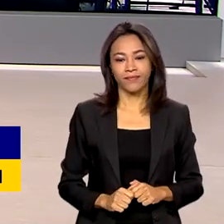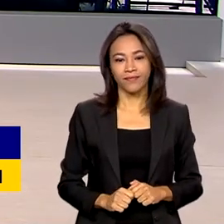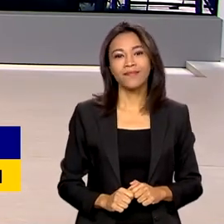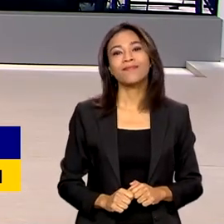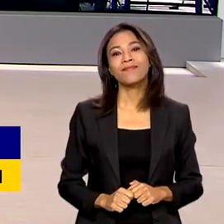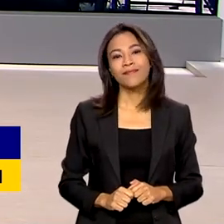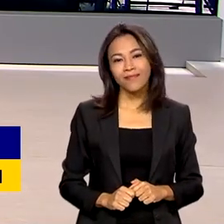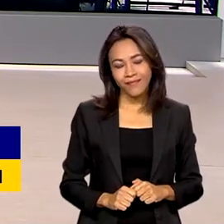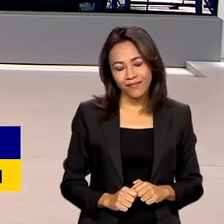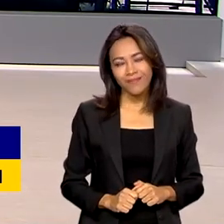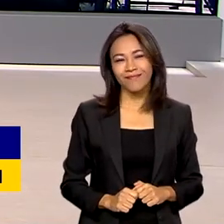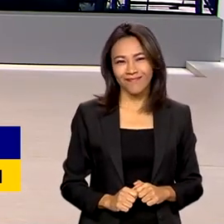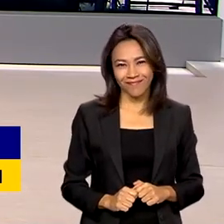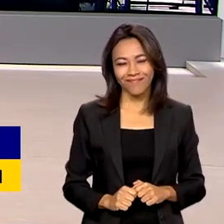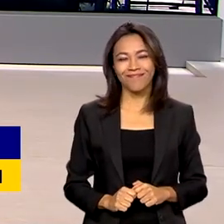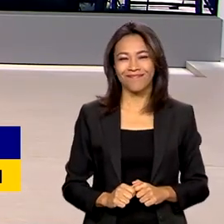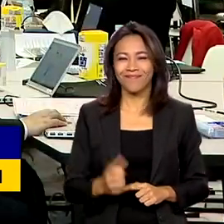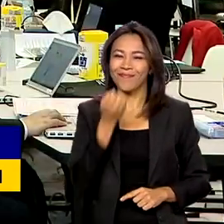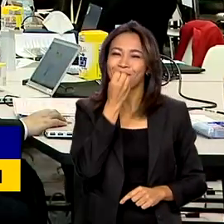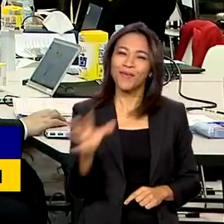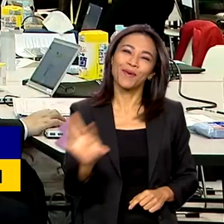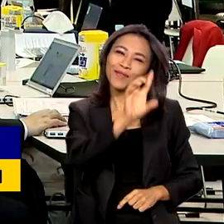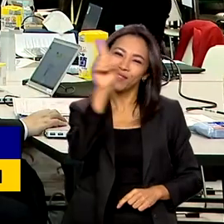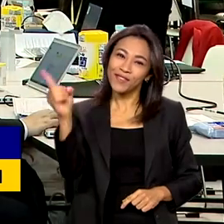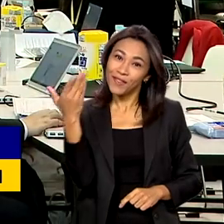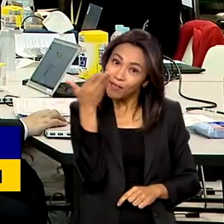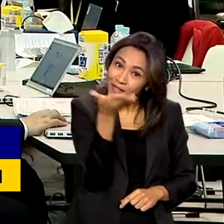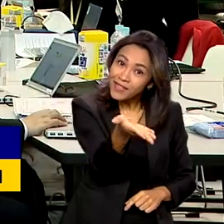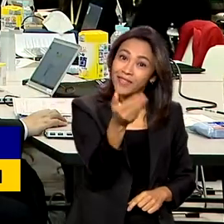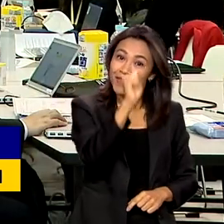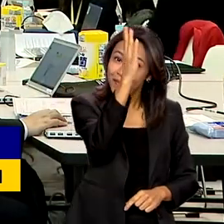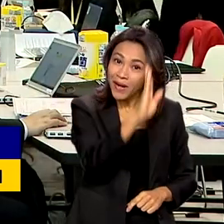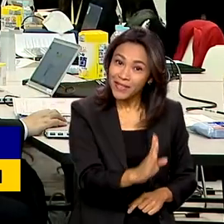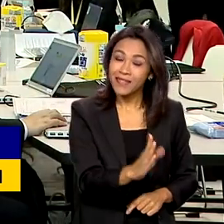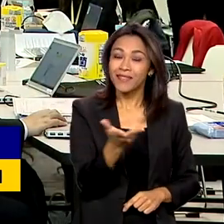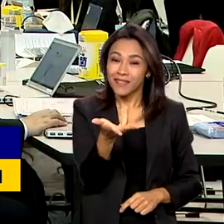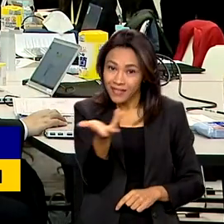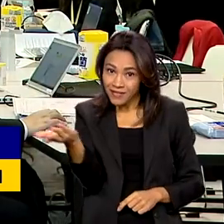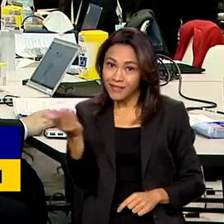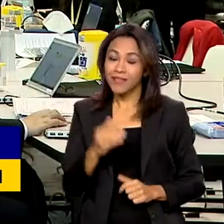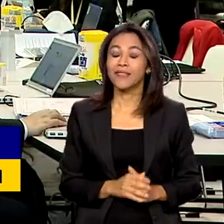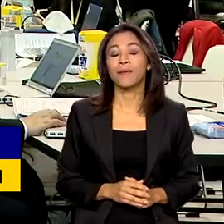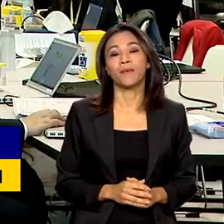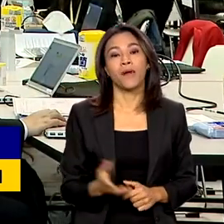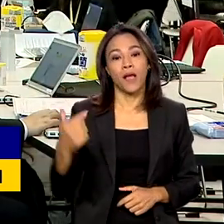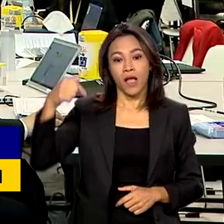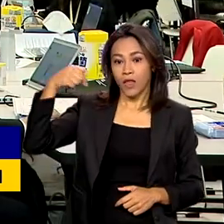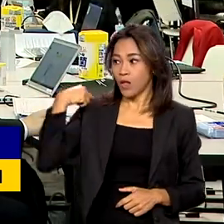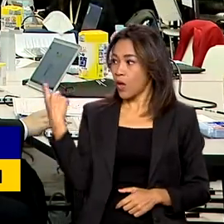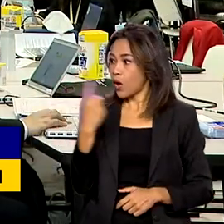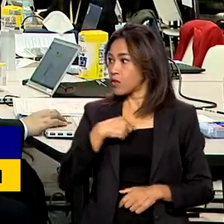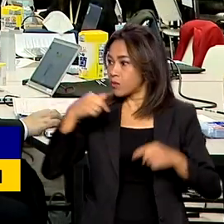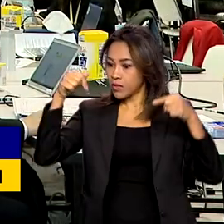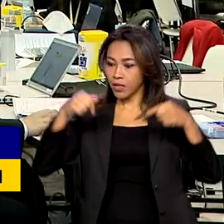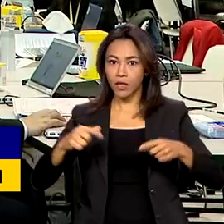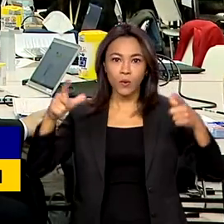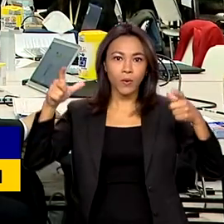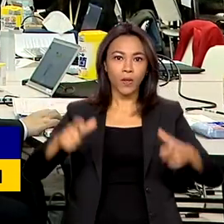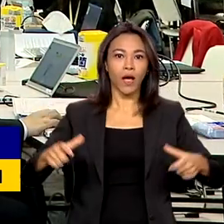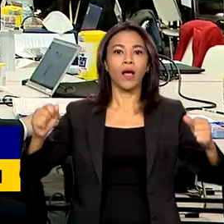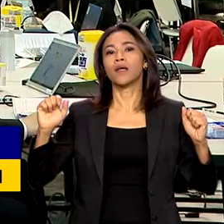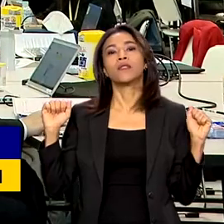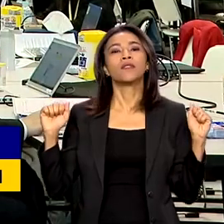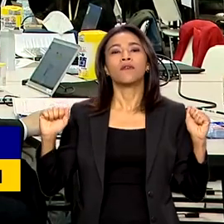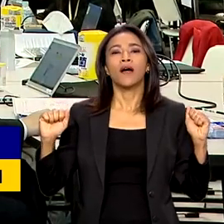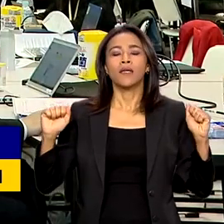É isso, Vanessa. Bom dia para vocês aí no Brasil, bom dia para você também. Nós estamos no centro de mídia, que é de onde os jornalistas